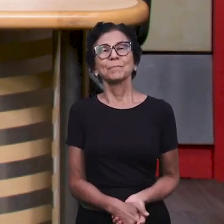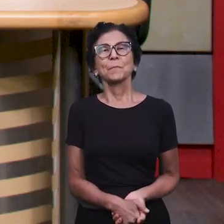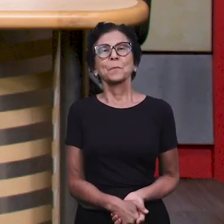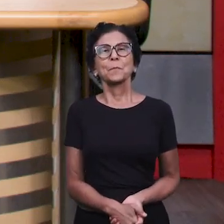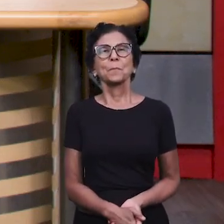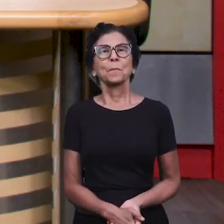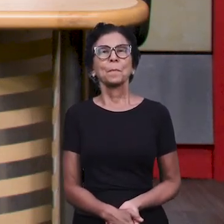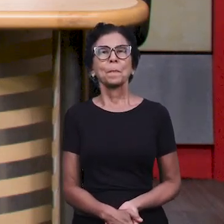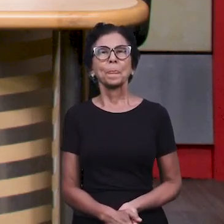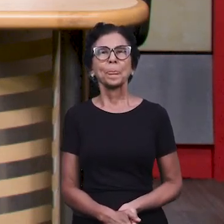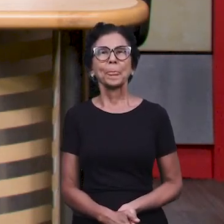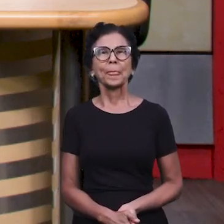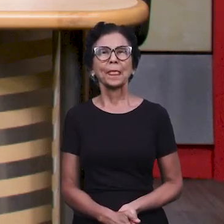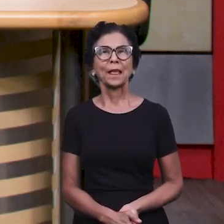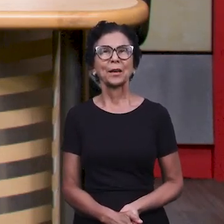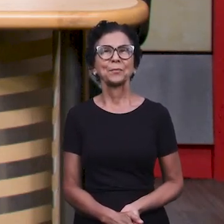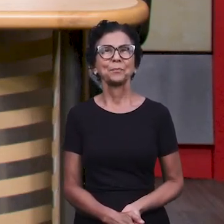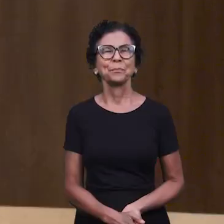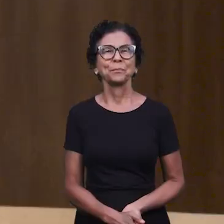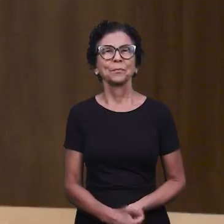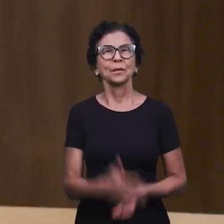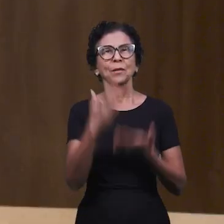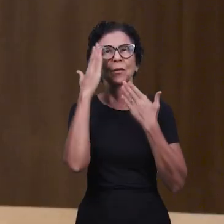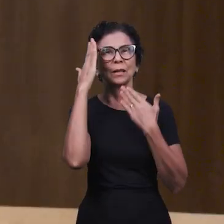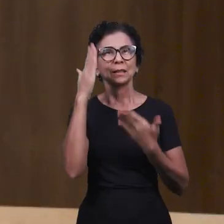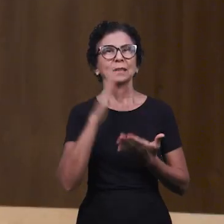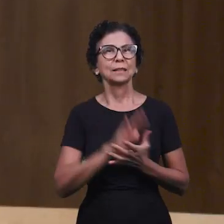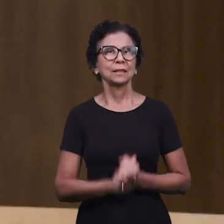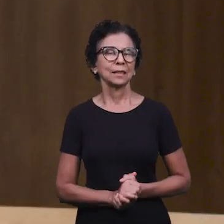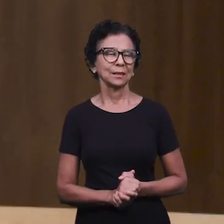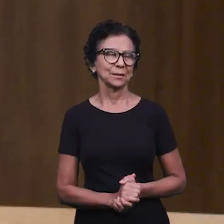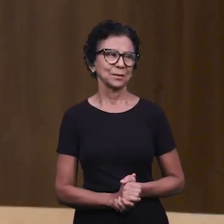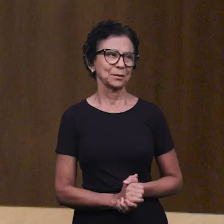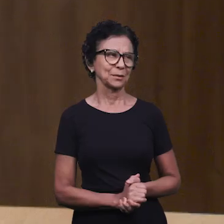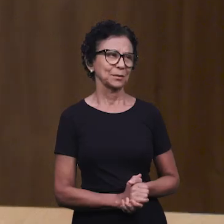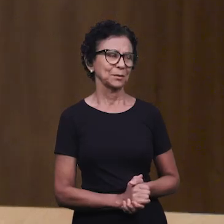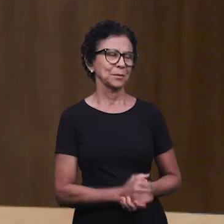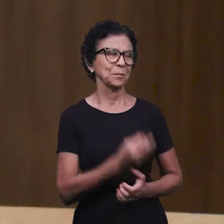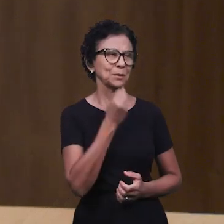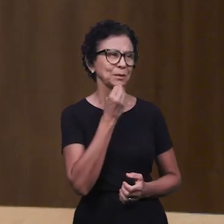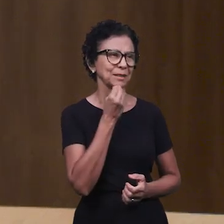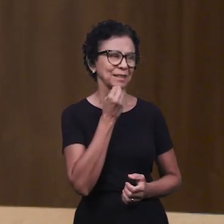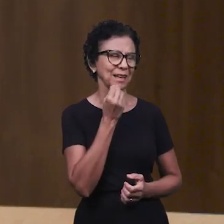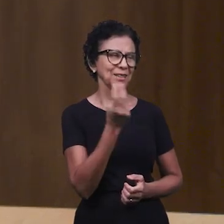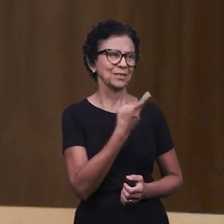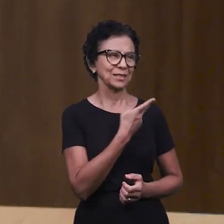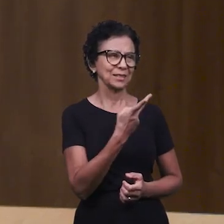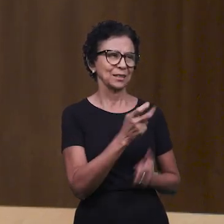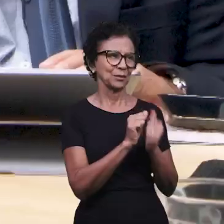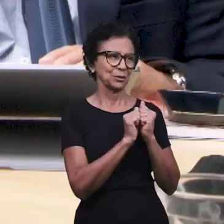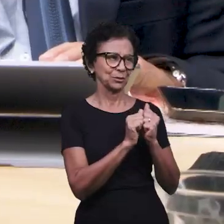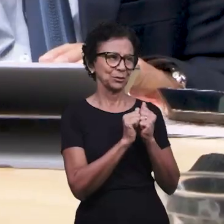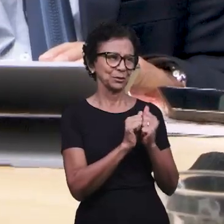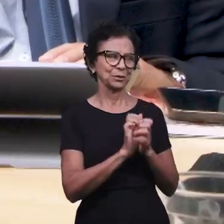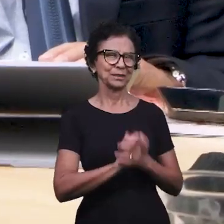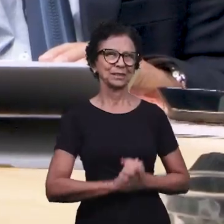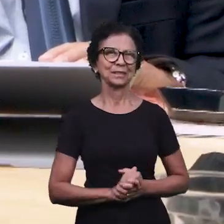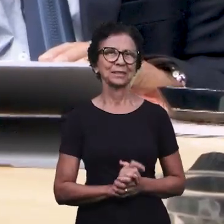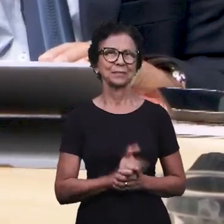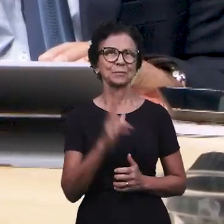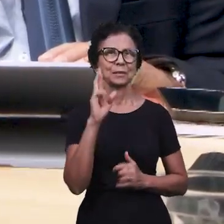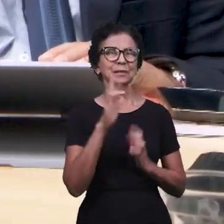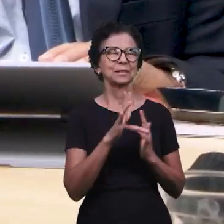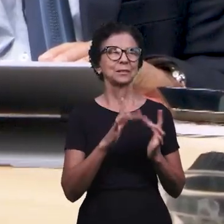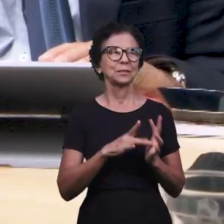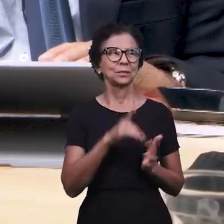essa oportunidade dos companheiros estarmos juntos aqui. A paz do Senhor, pastor Gilson. Amém. Paz do Senhor, pastor José. Pastor Daniel Santana, paz do Senhor. Amém. Paz do